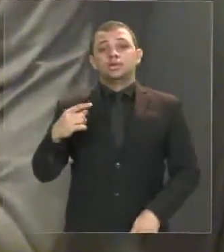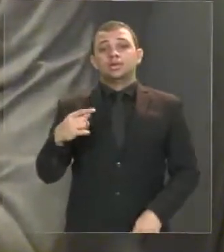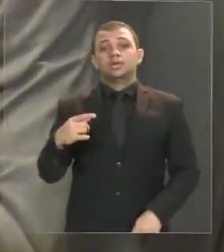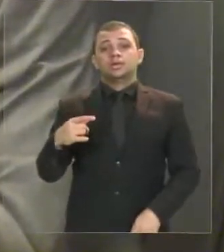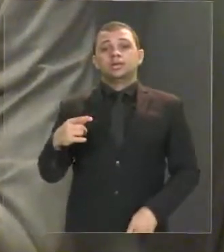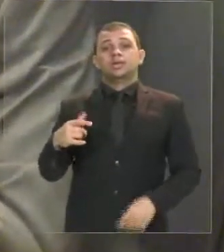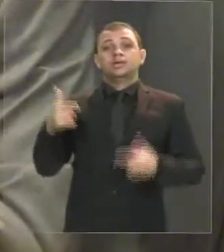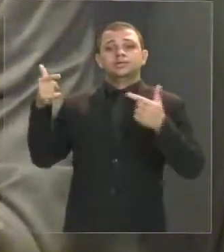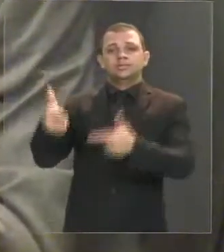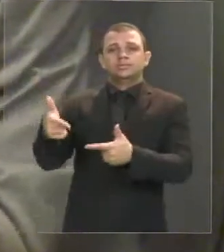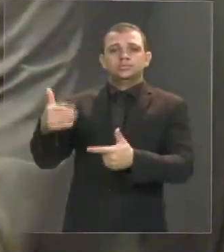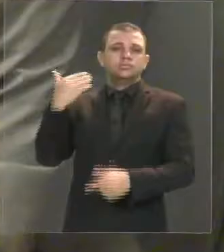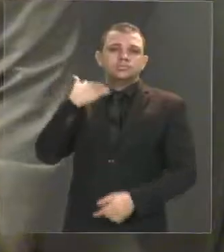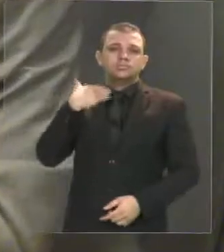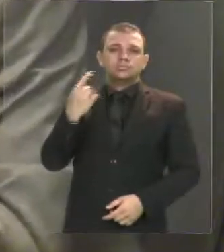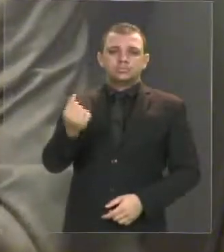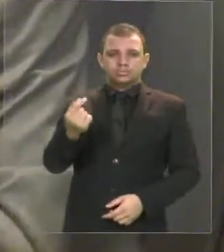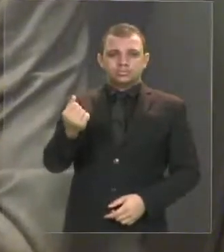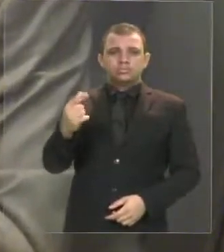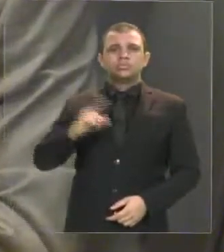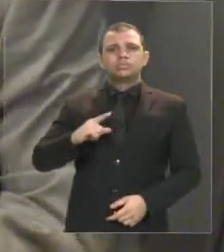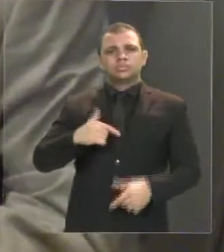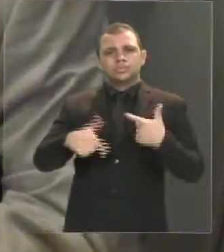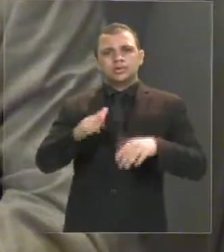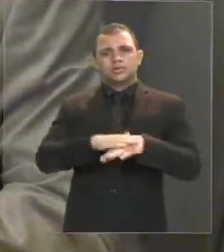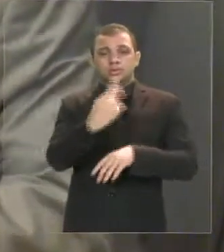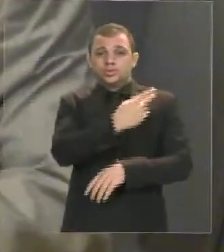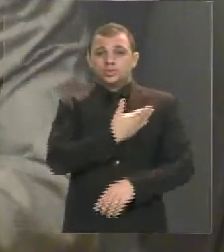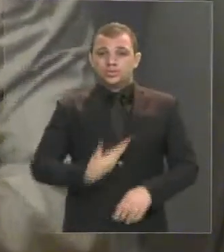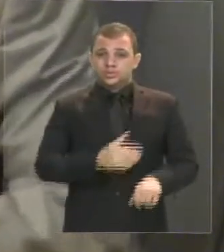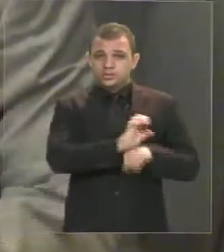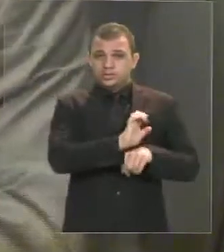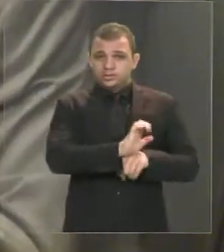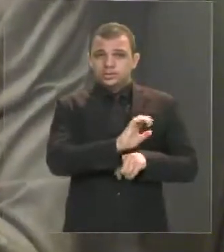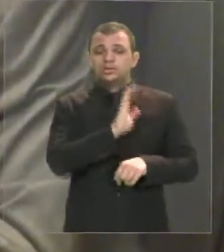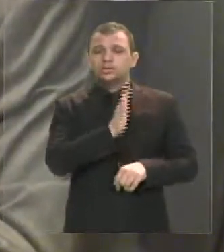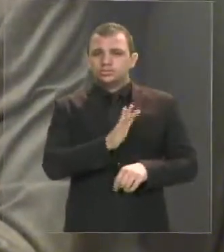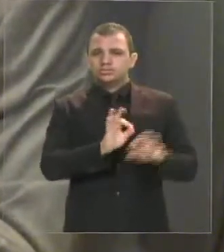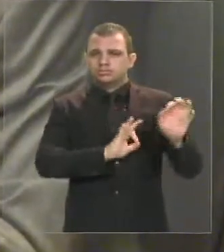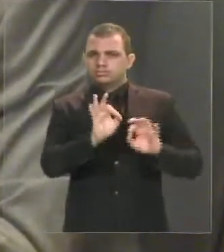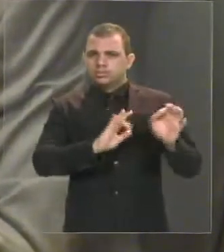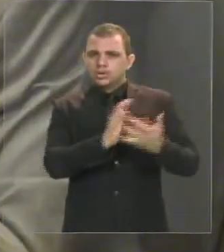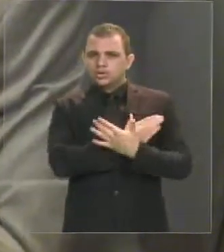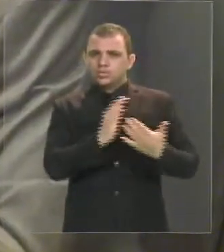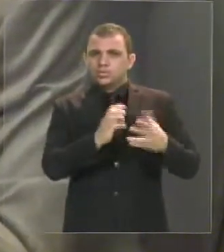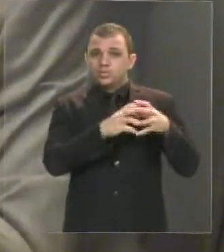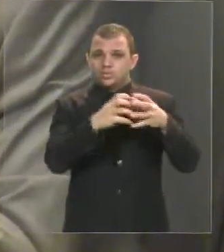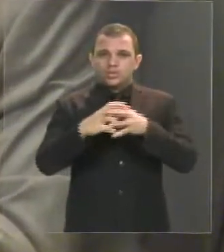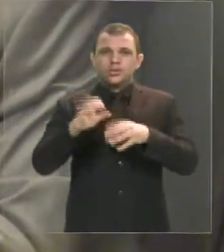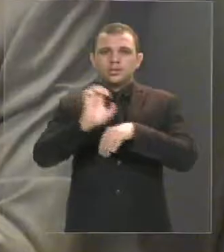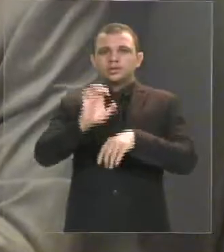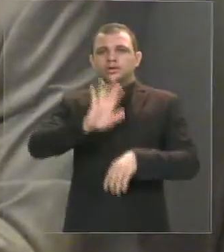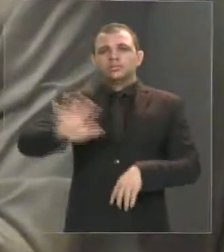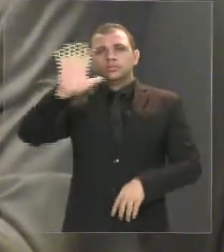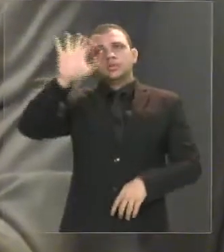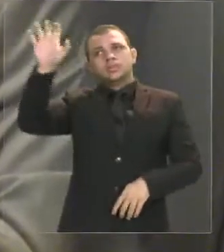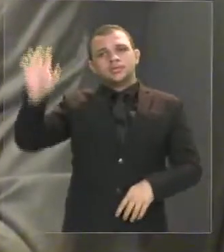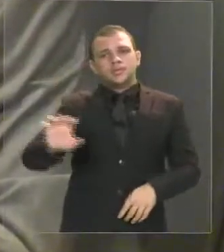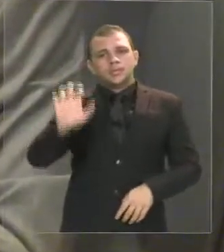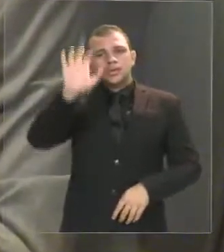disso, já tem, inclusive, ações do próprio Estado com relação a grupos, né, que estão sendo preparados em várias regiões do Estado, com a questão